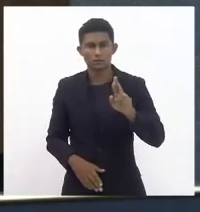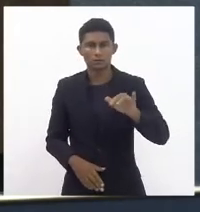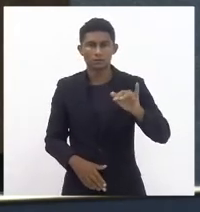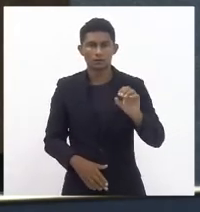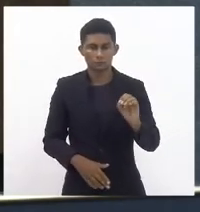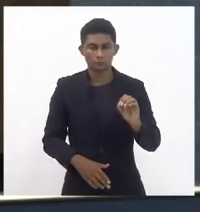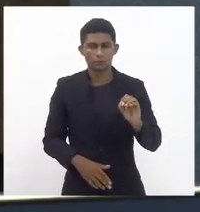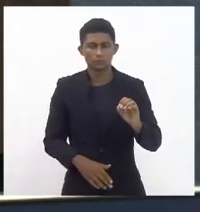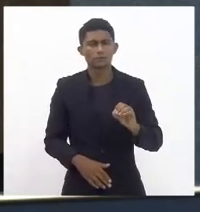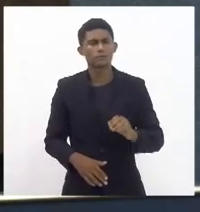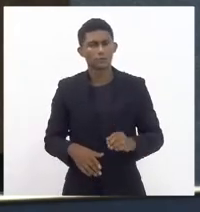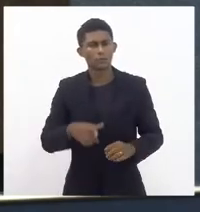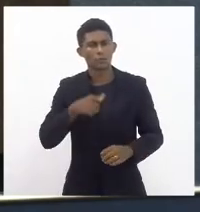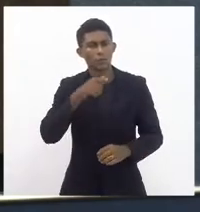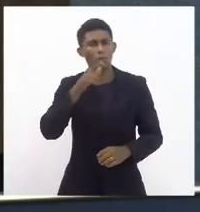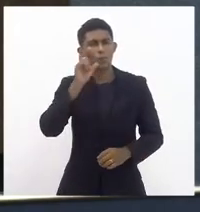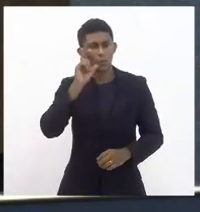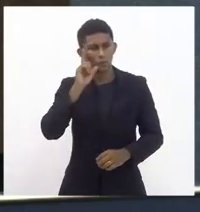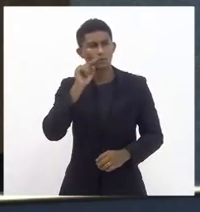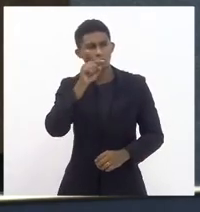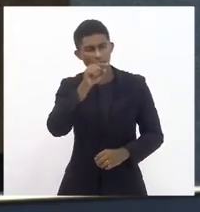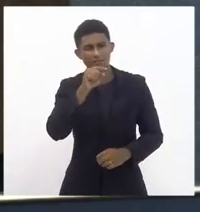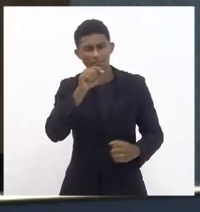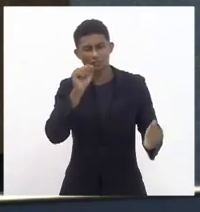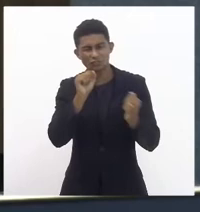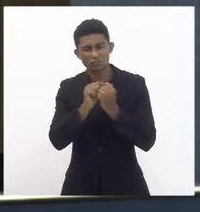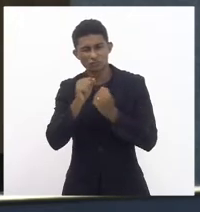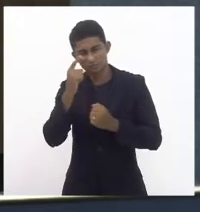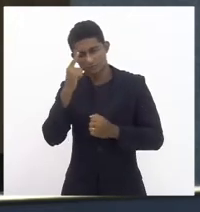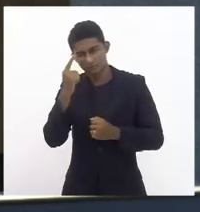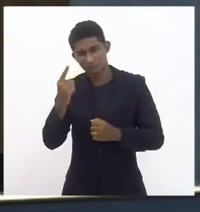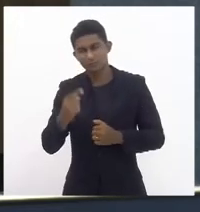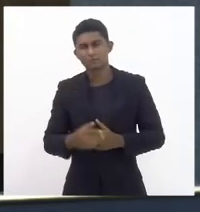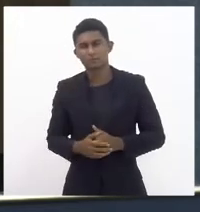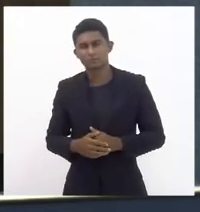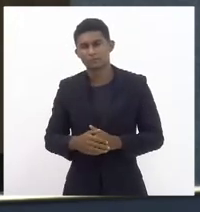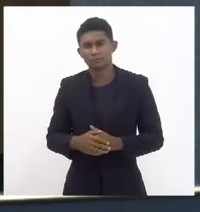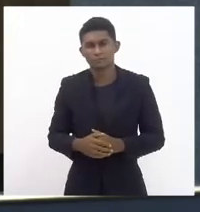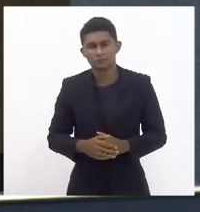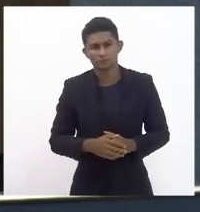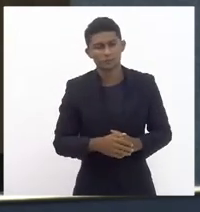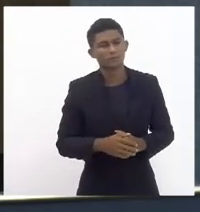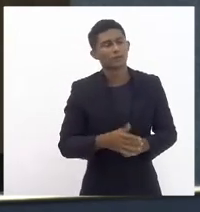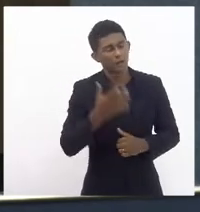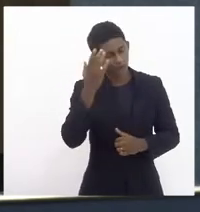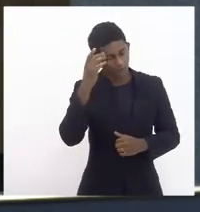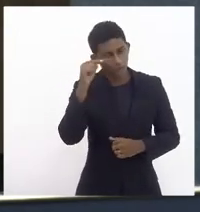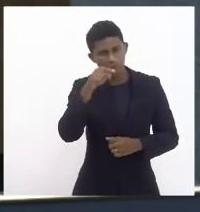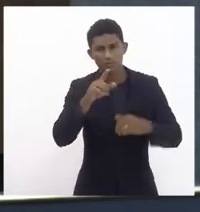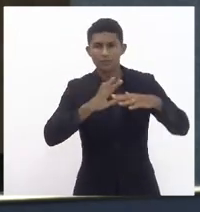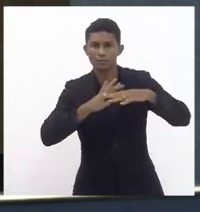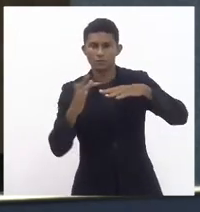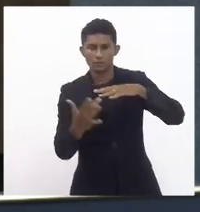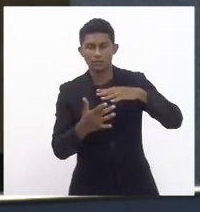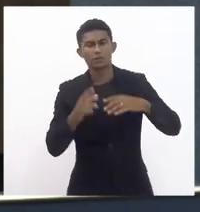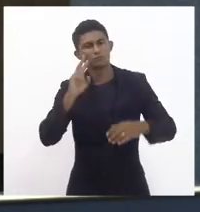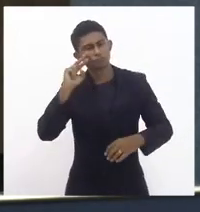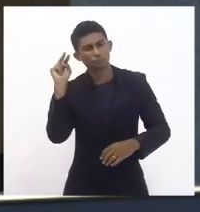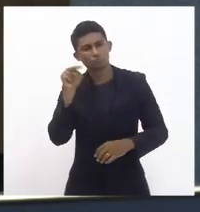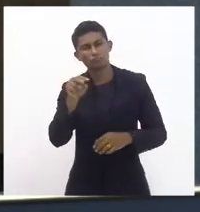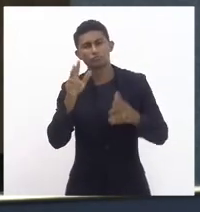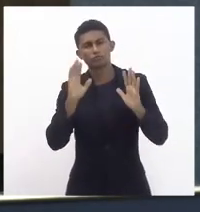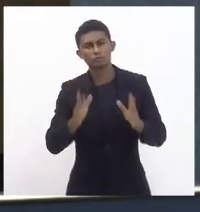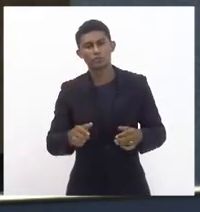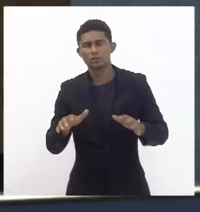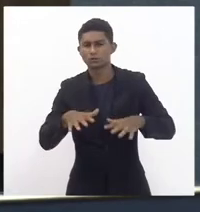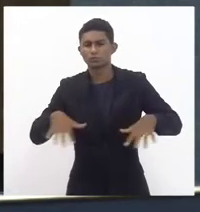naquele momento vossa excelência esteve conosco e já deve ter acompanhado nas redes sociais o quanto foi